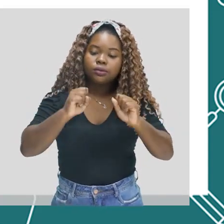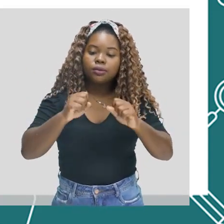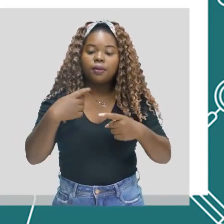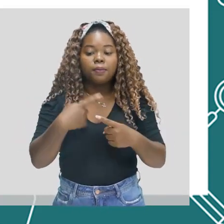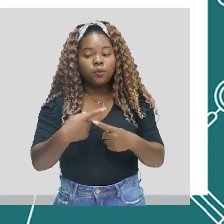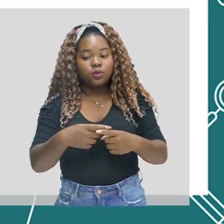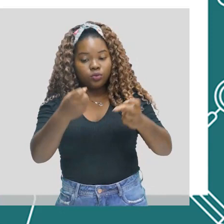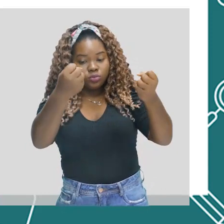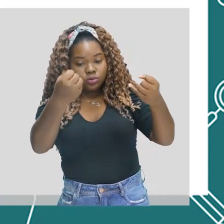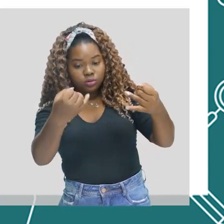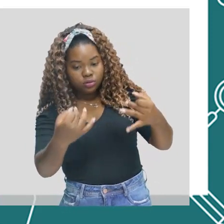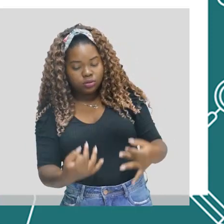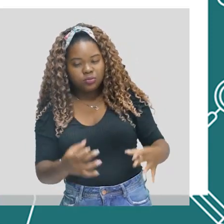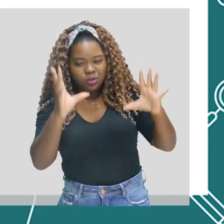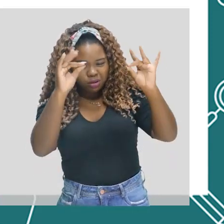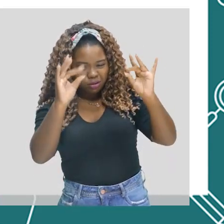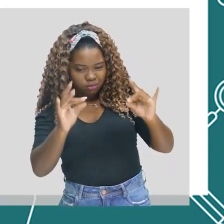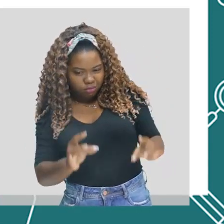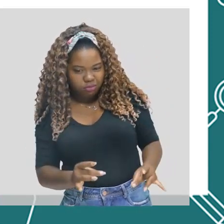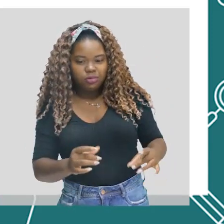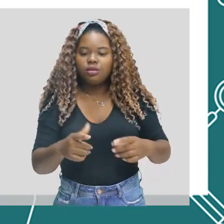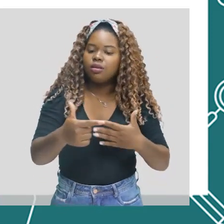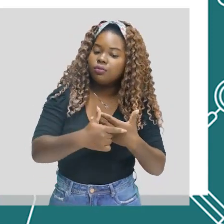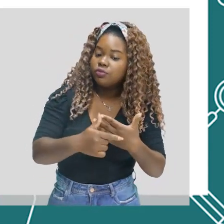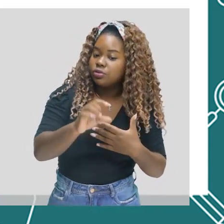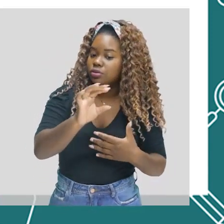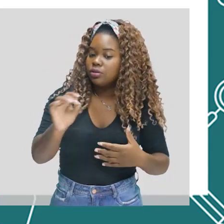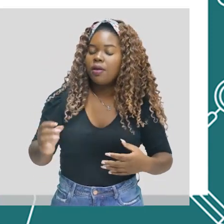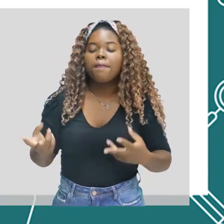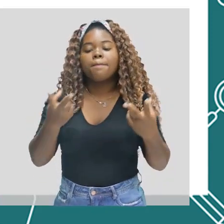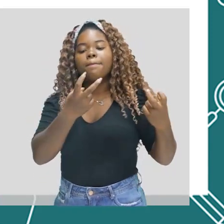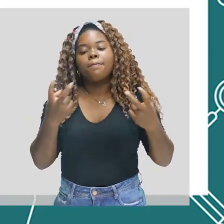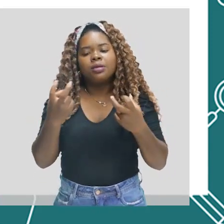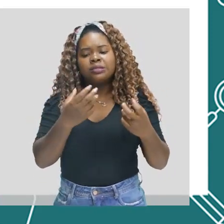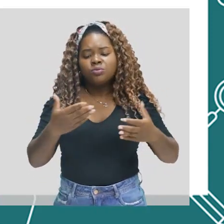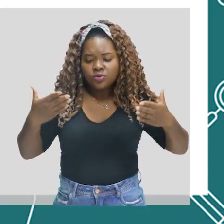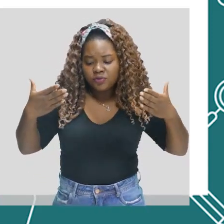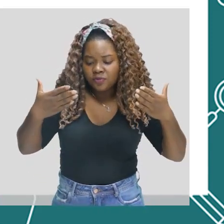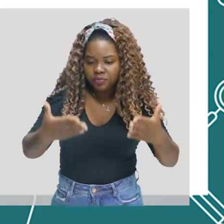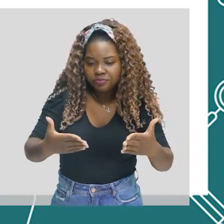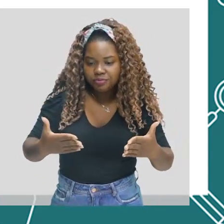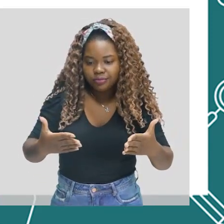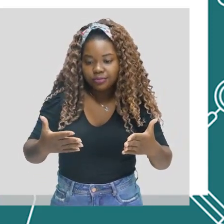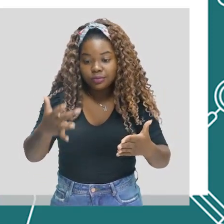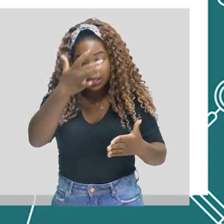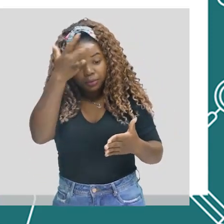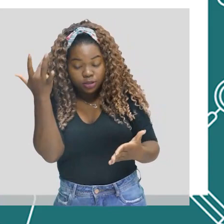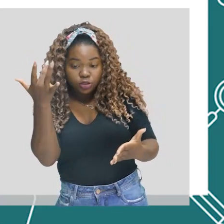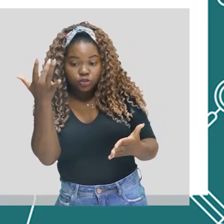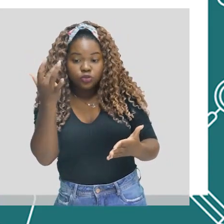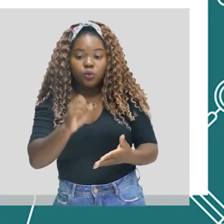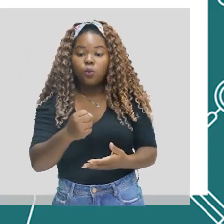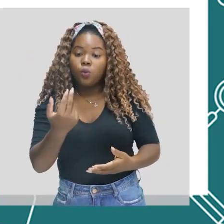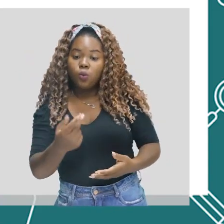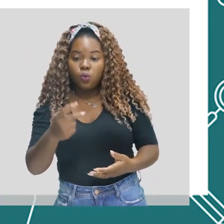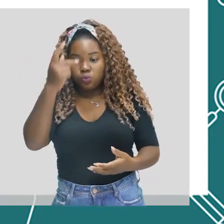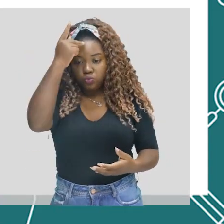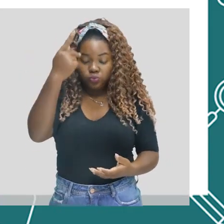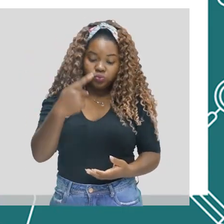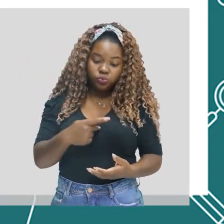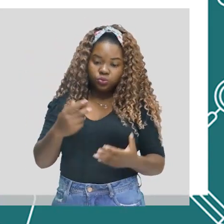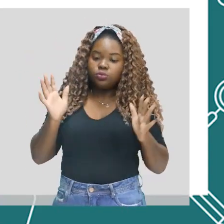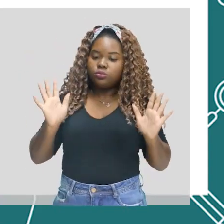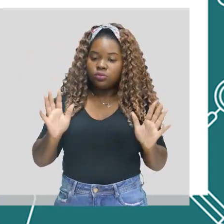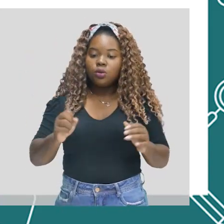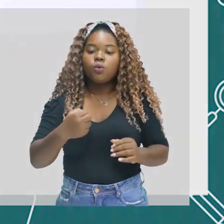quando nós falamos da função da linguagem, observe que ela vai estar sempre centrada em alguém. Ou vai estar centrada no emissor,